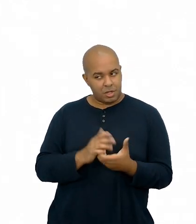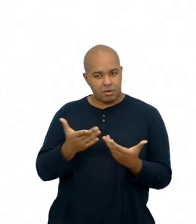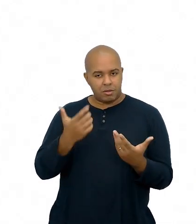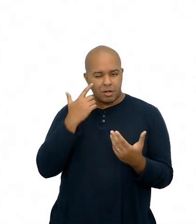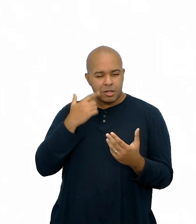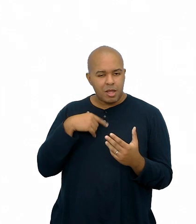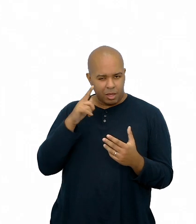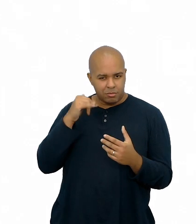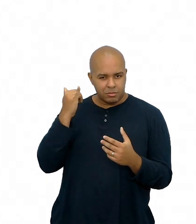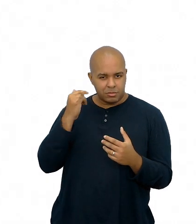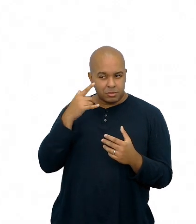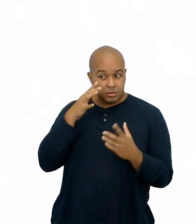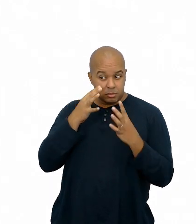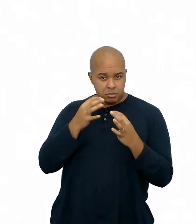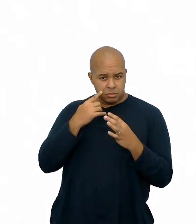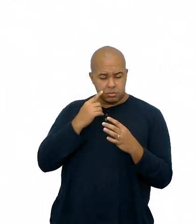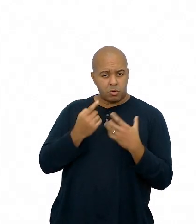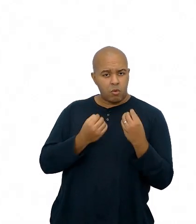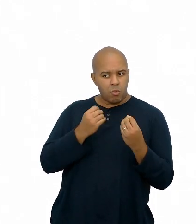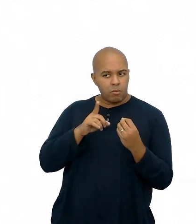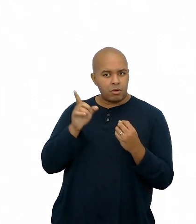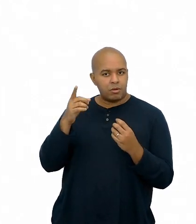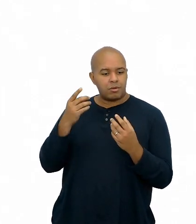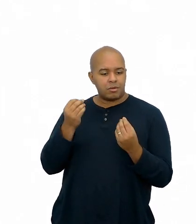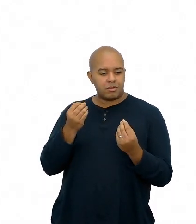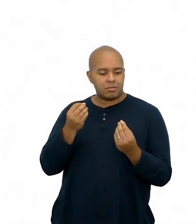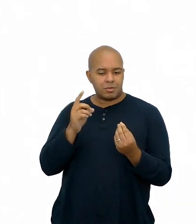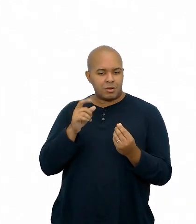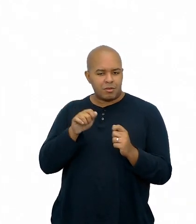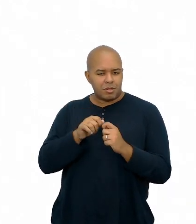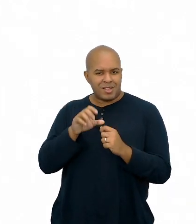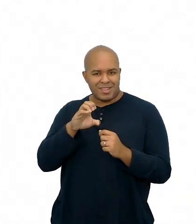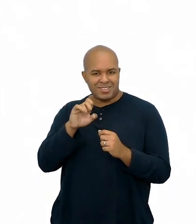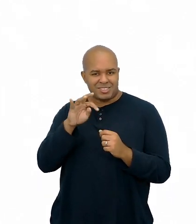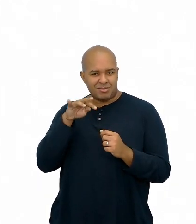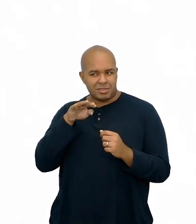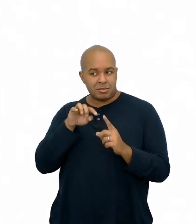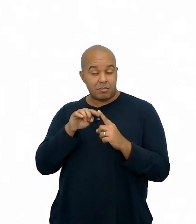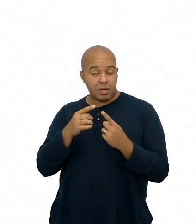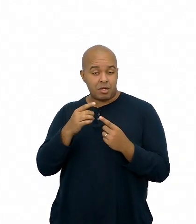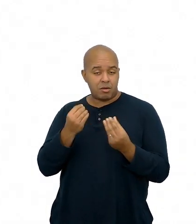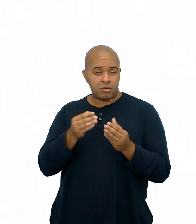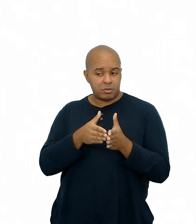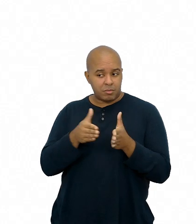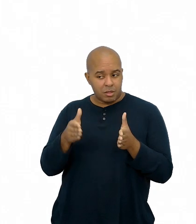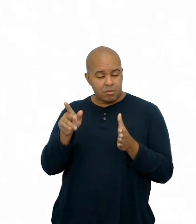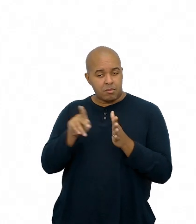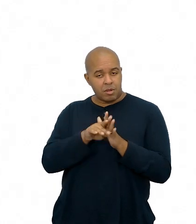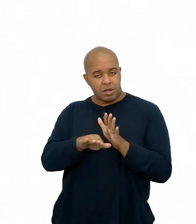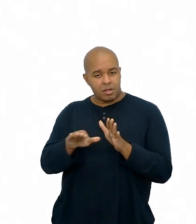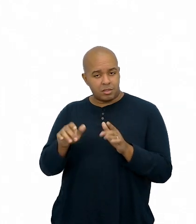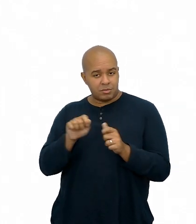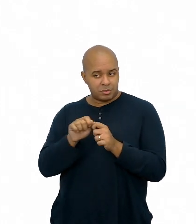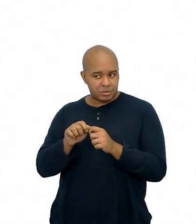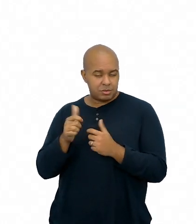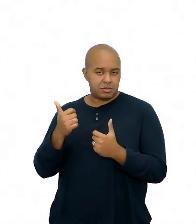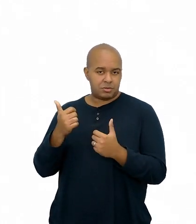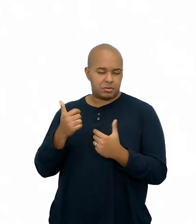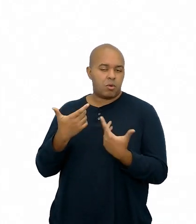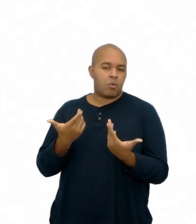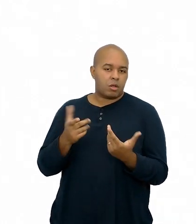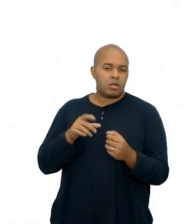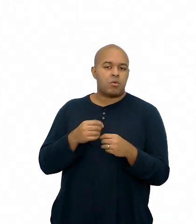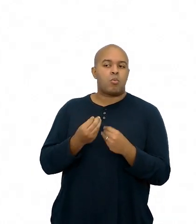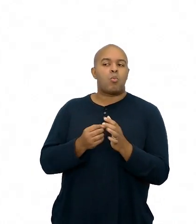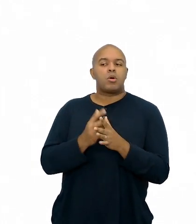é importante a gente observar como eles farão essa estimativa, e dê espaço para que as crianças vão falando quanto